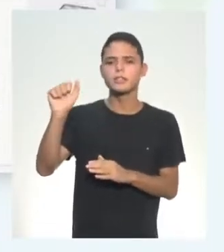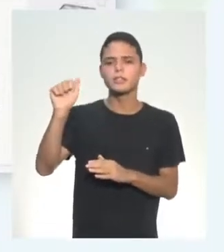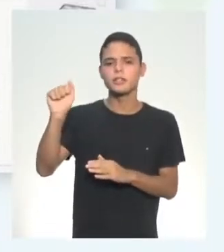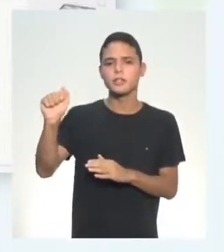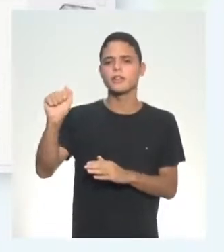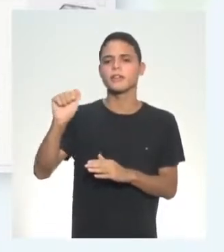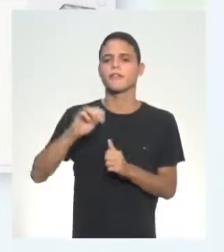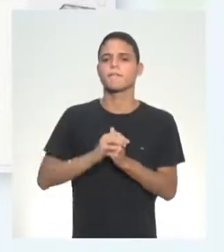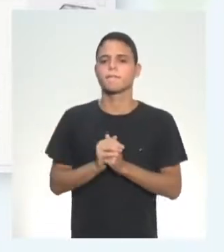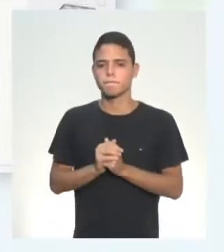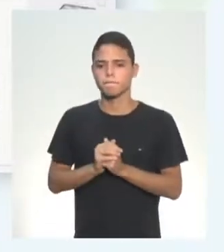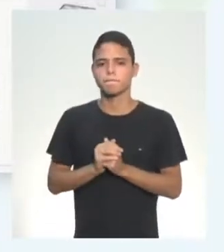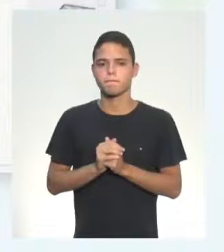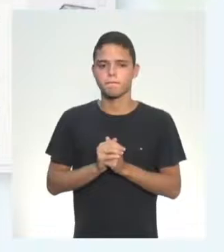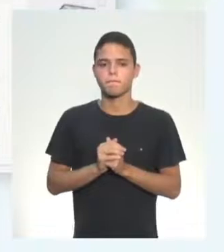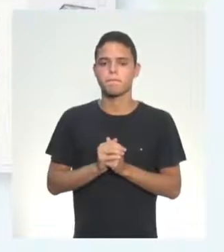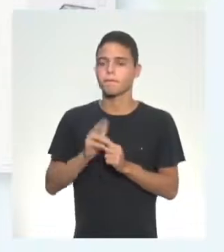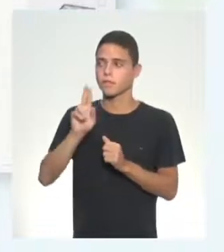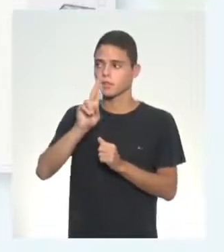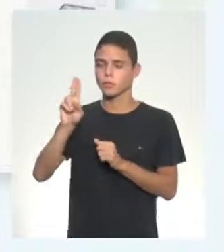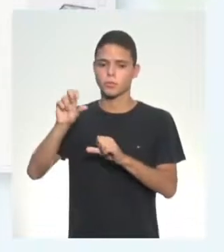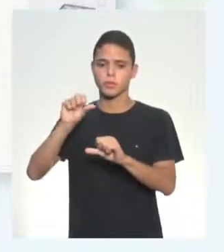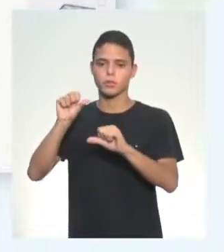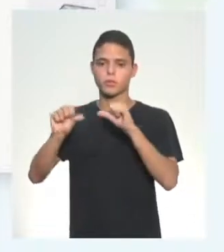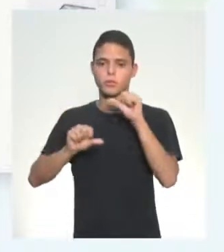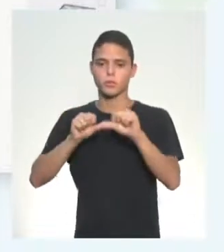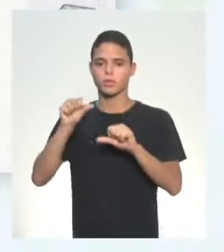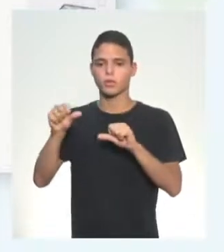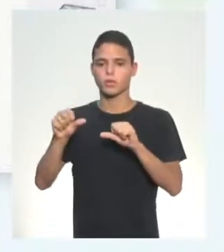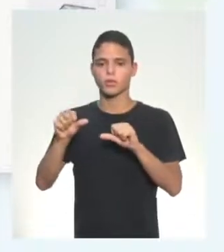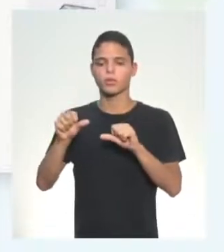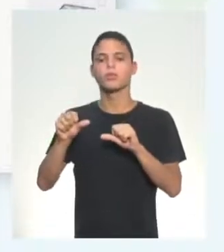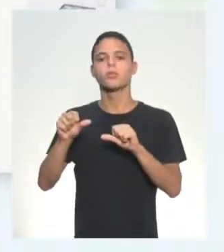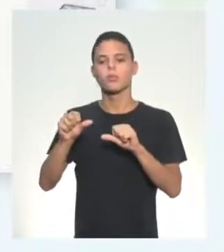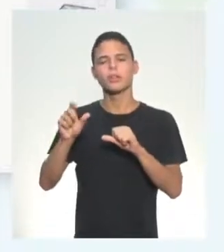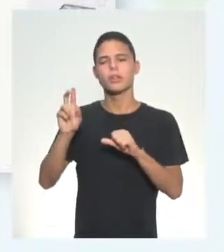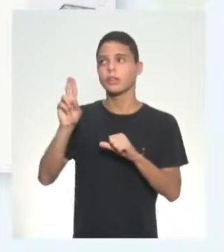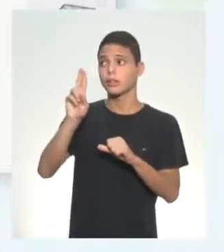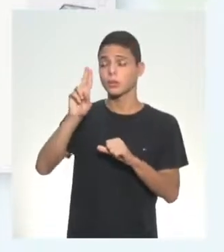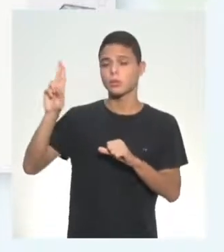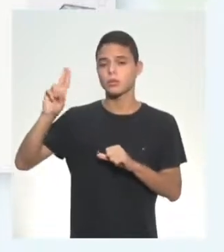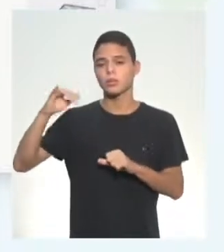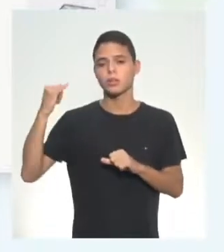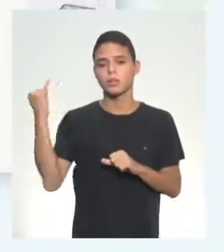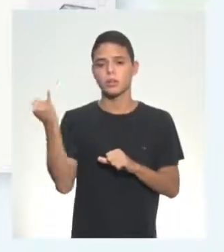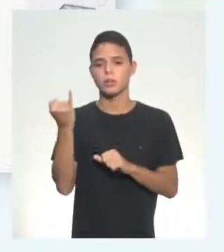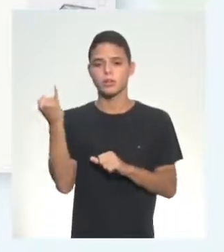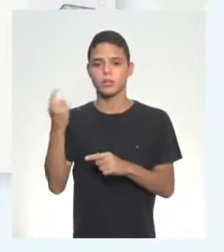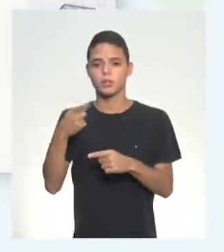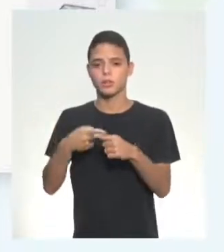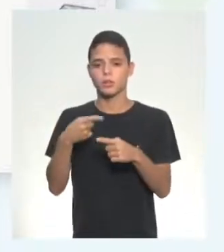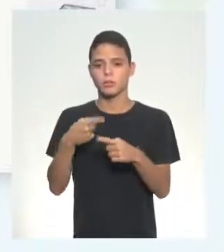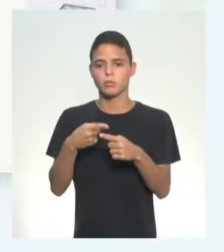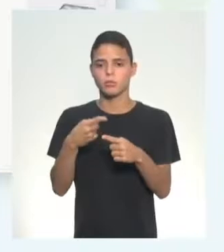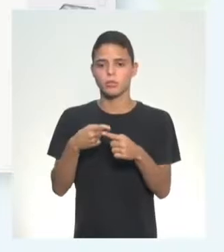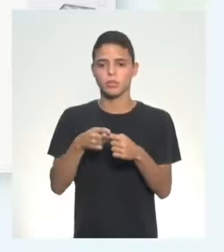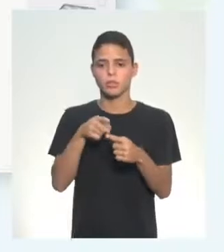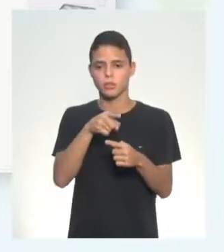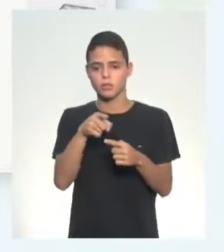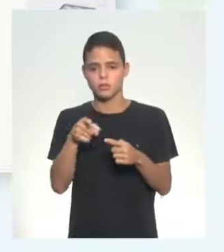tá? Troquei o nome. E isso é muito importante porque você vai organizando os seus